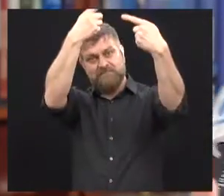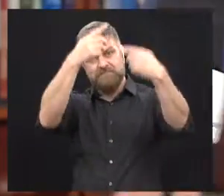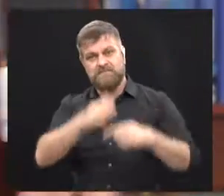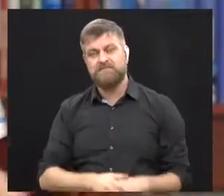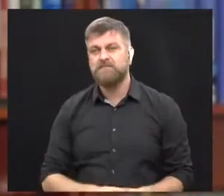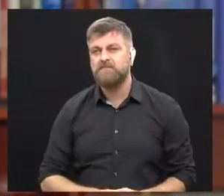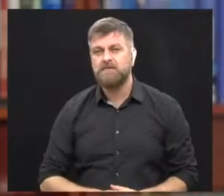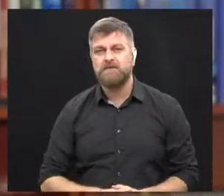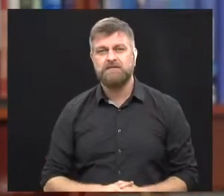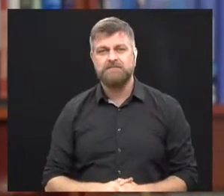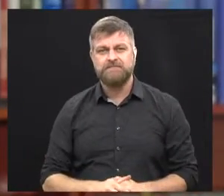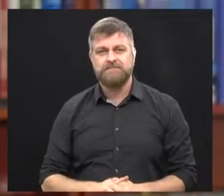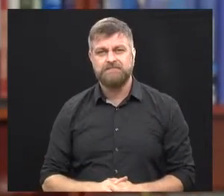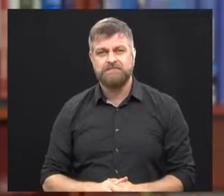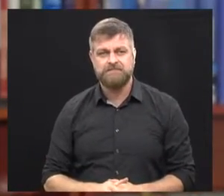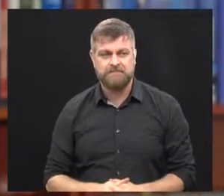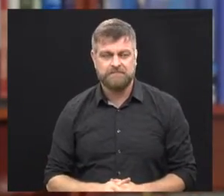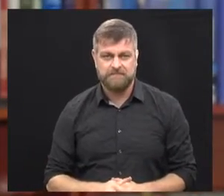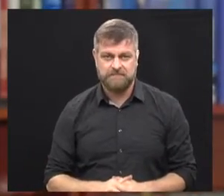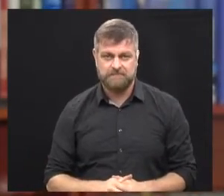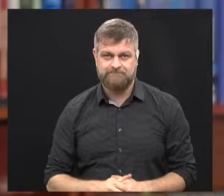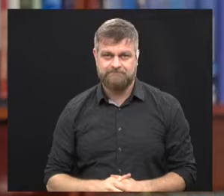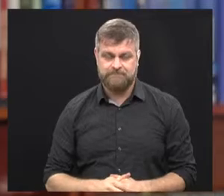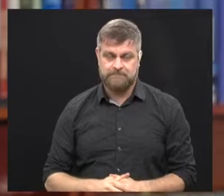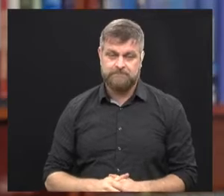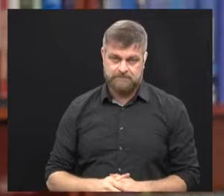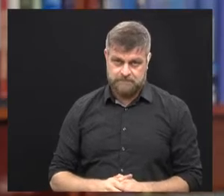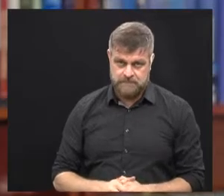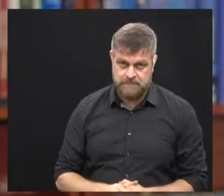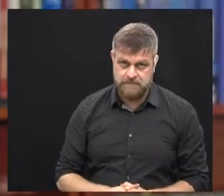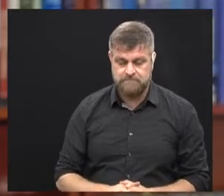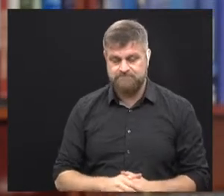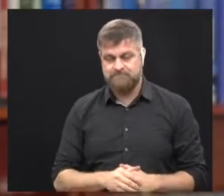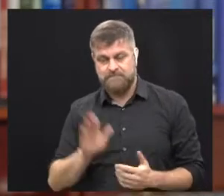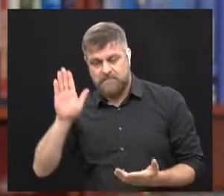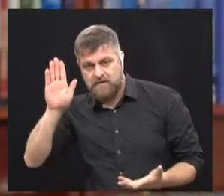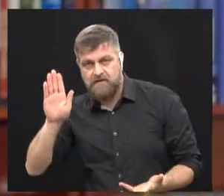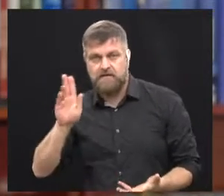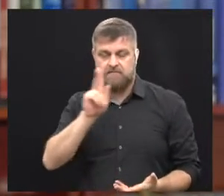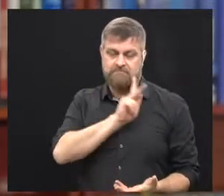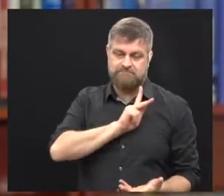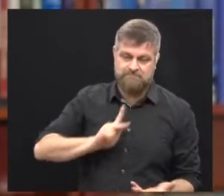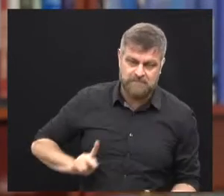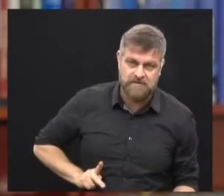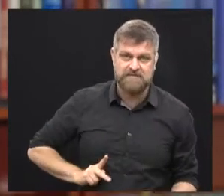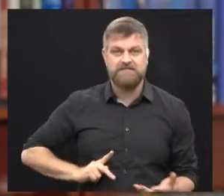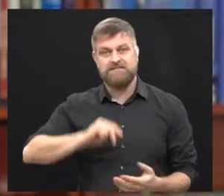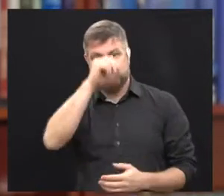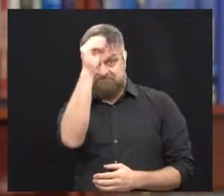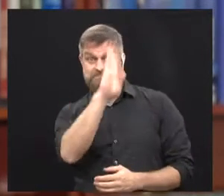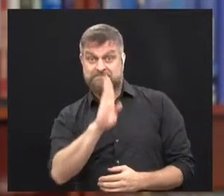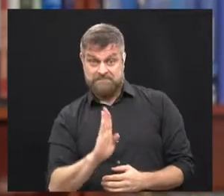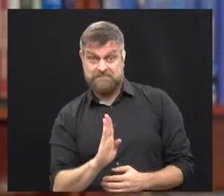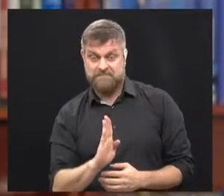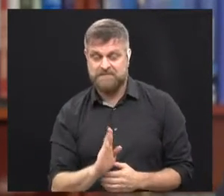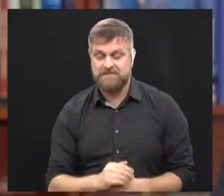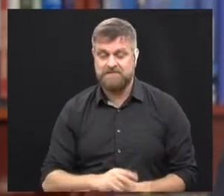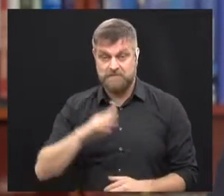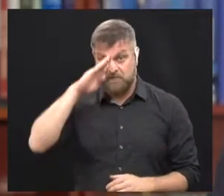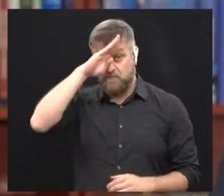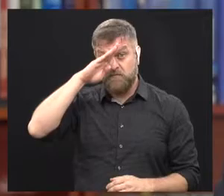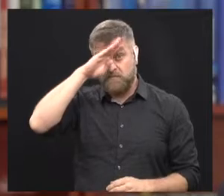trilhos. O candidato Jair Bolsonaro, deputado, agora eleito presidente do Brasil,